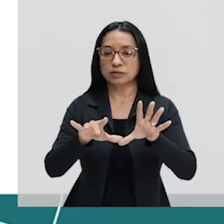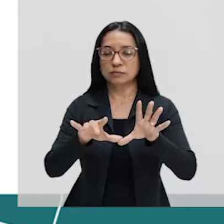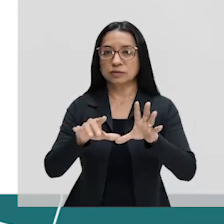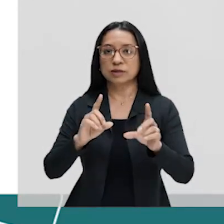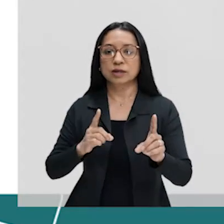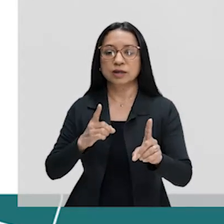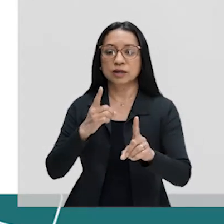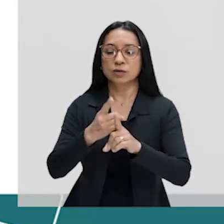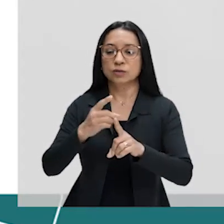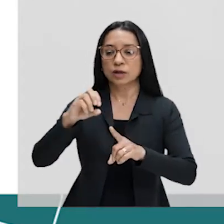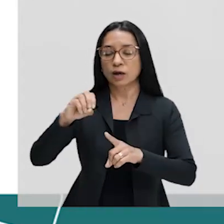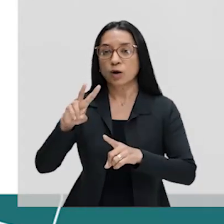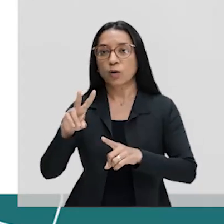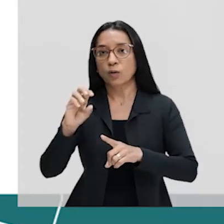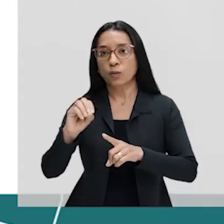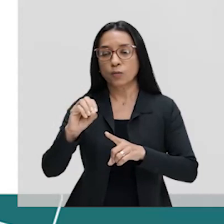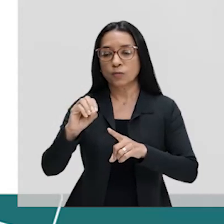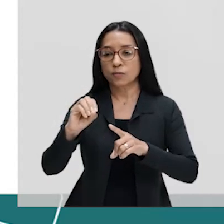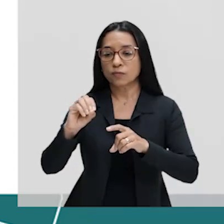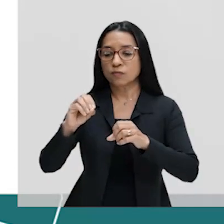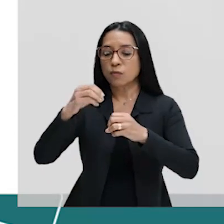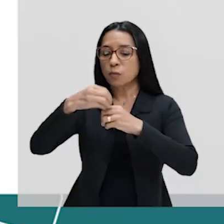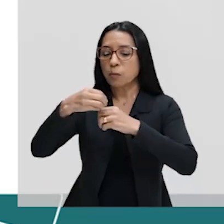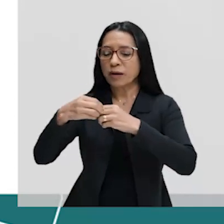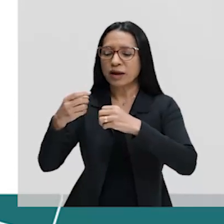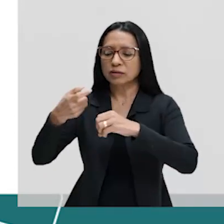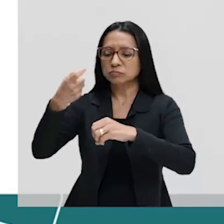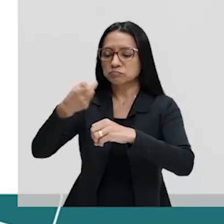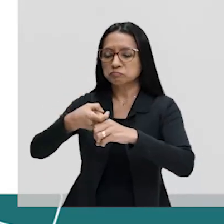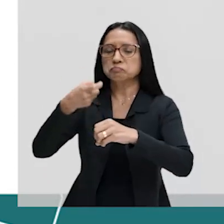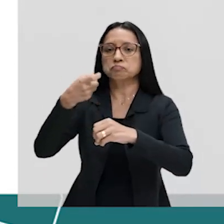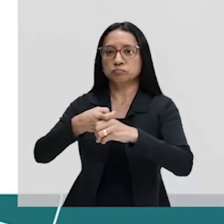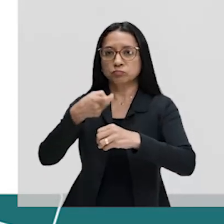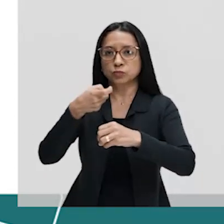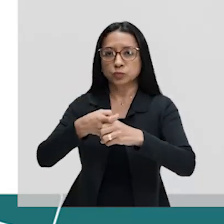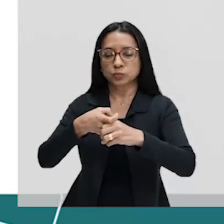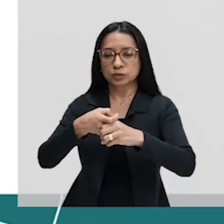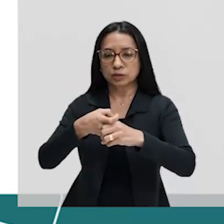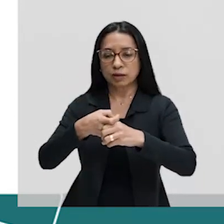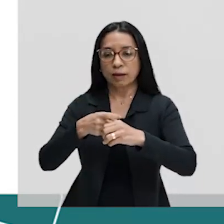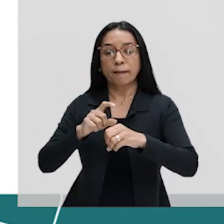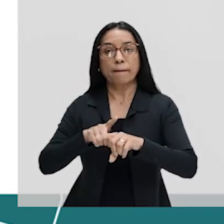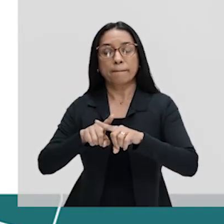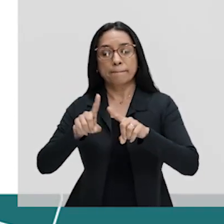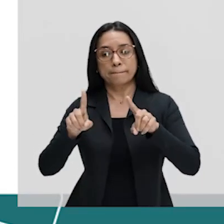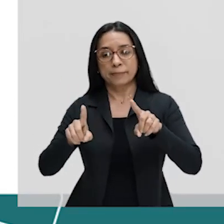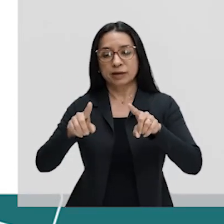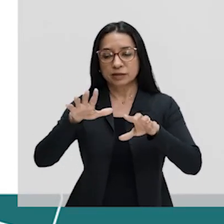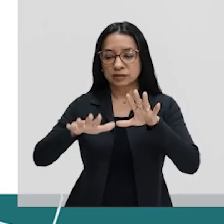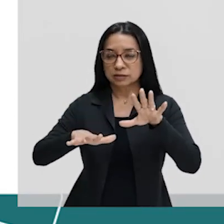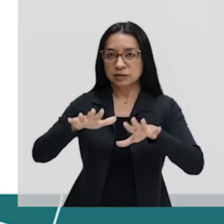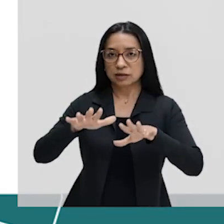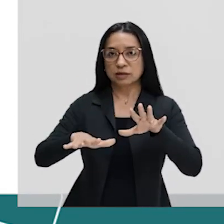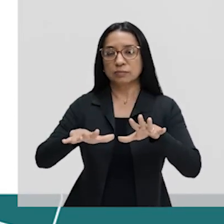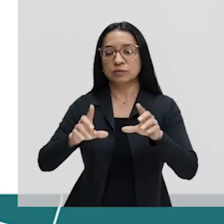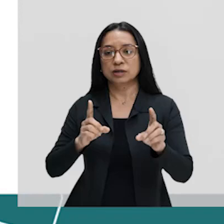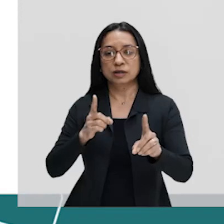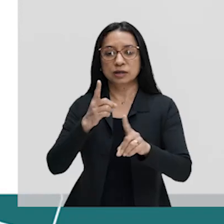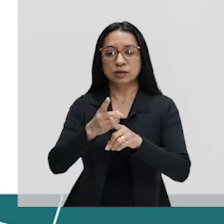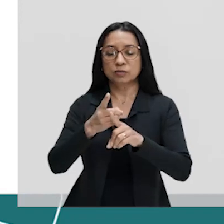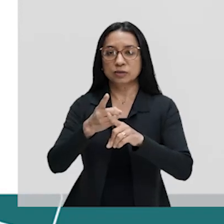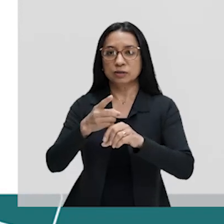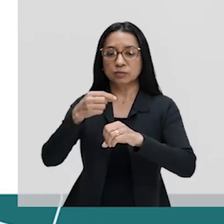casca calcária, na verdade é uma casca dura. Já em répteis a gente vai encontrar ovos com